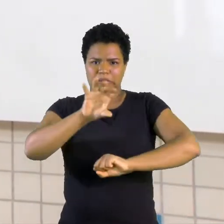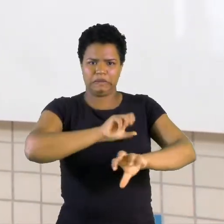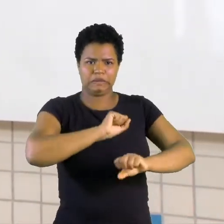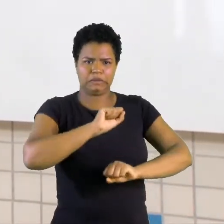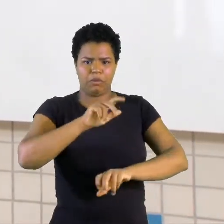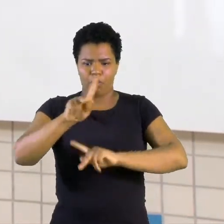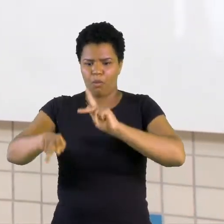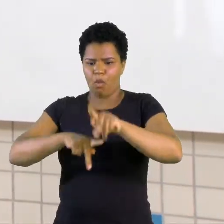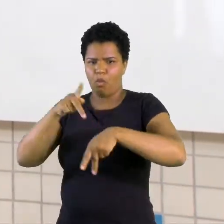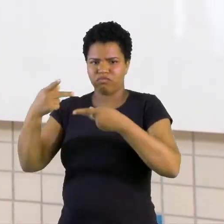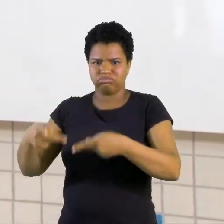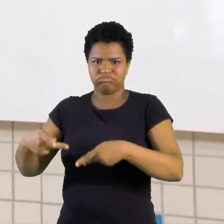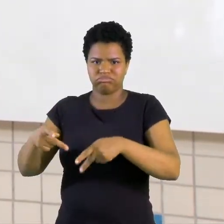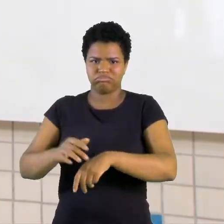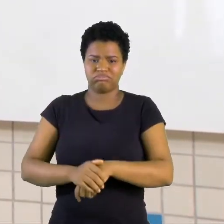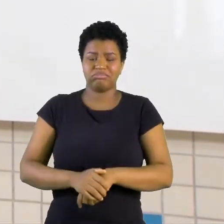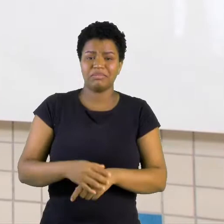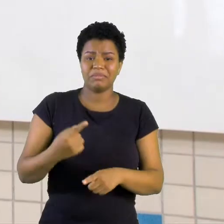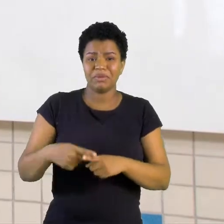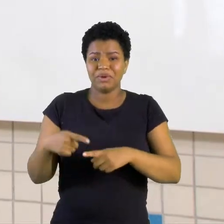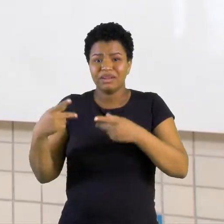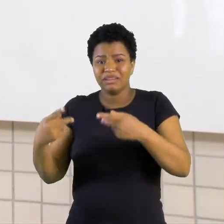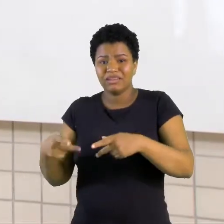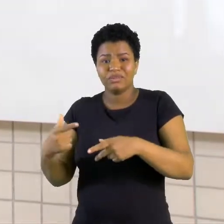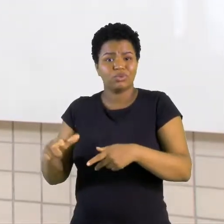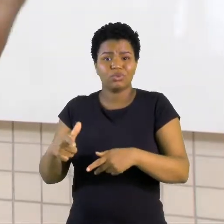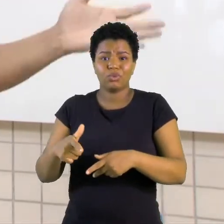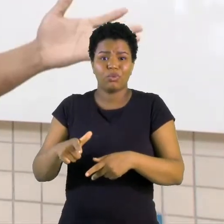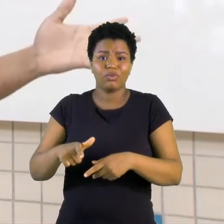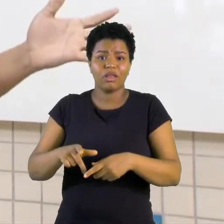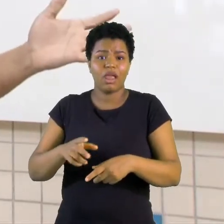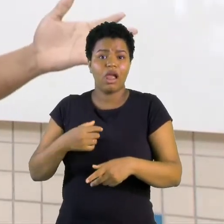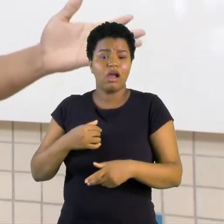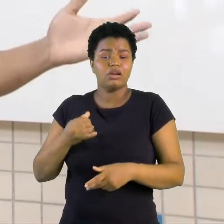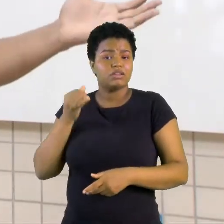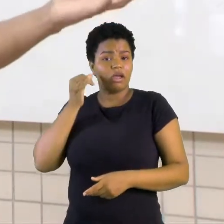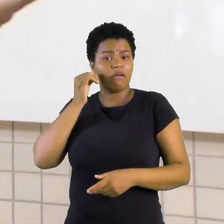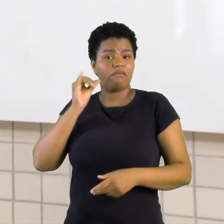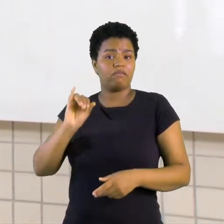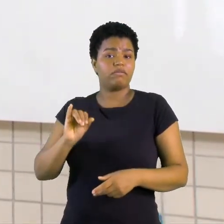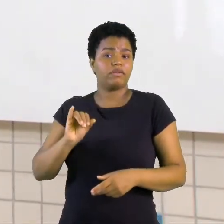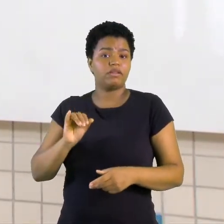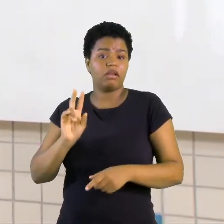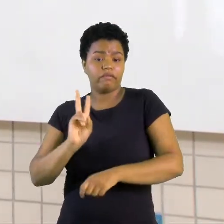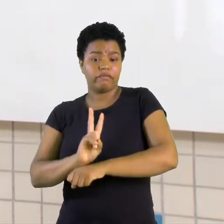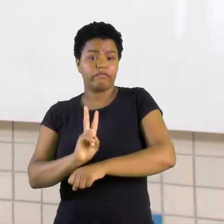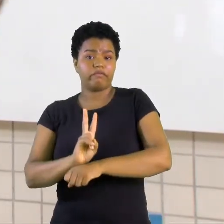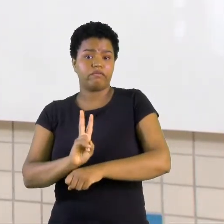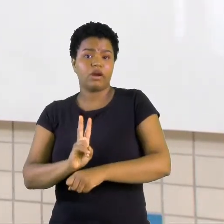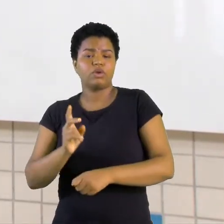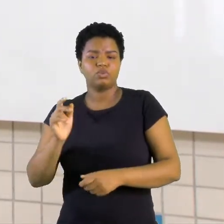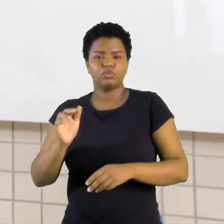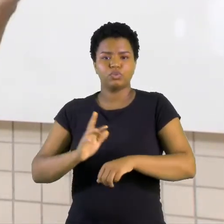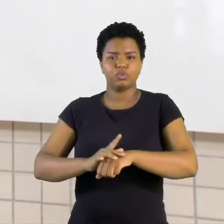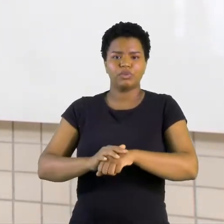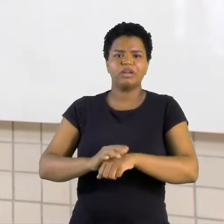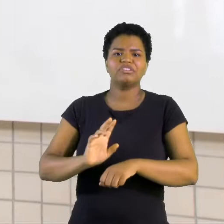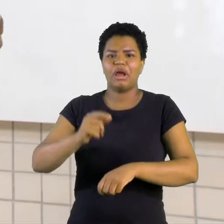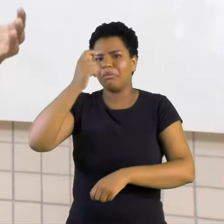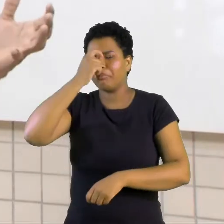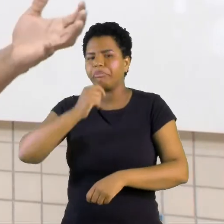certo? Por quê, professor? Porque os nativos não tinham imunidade para aquelas doenças. E muitos nativos morreram por gripe, por